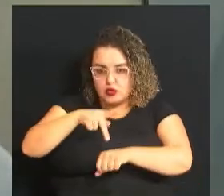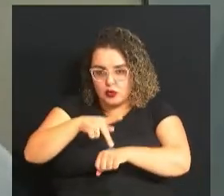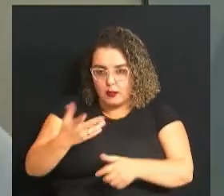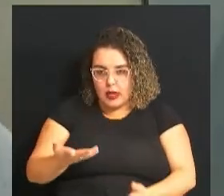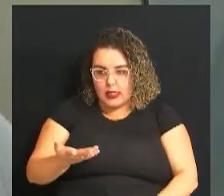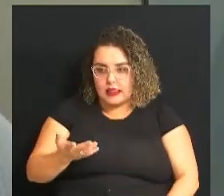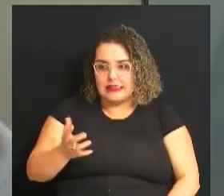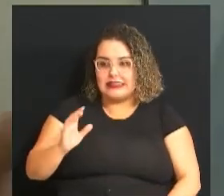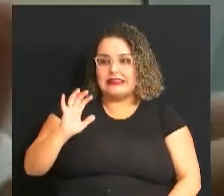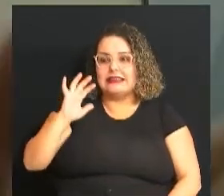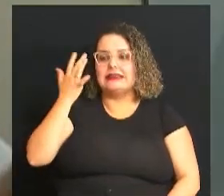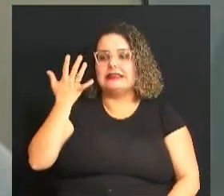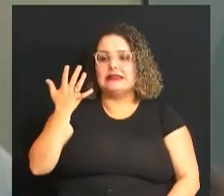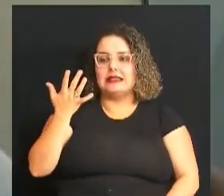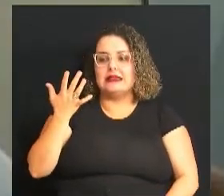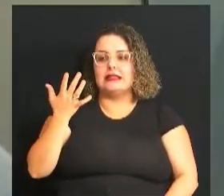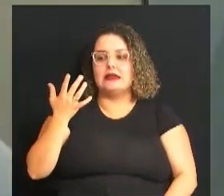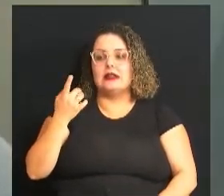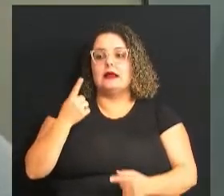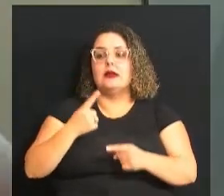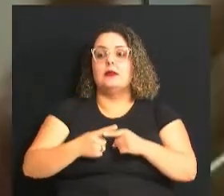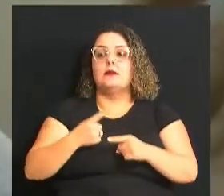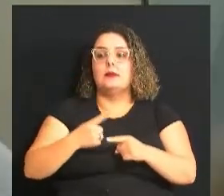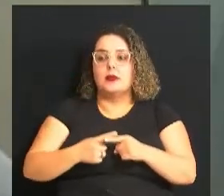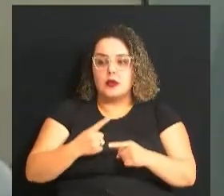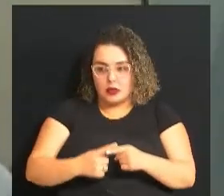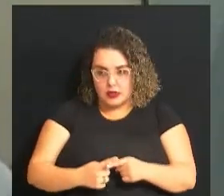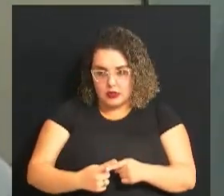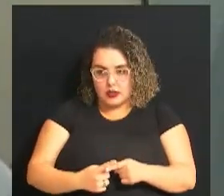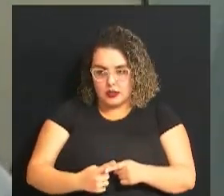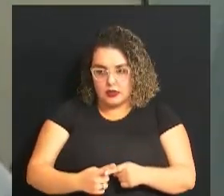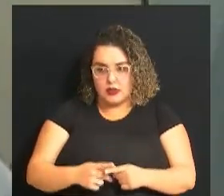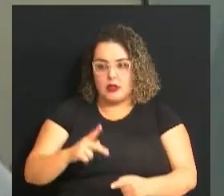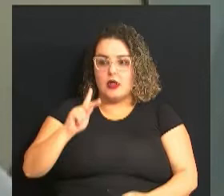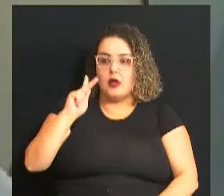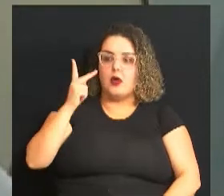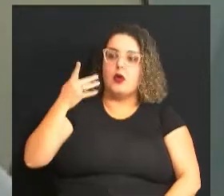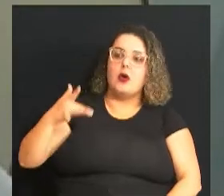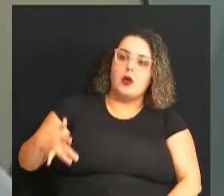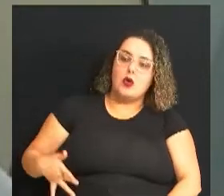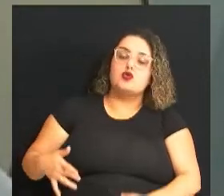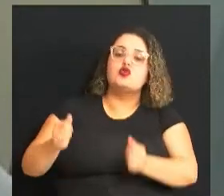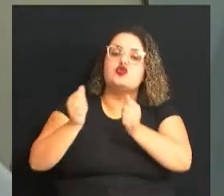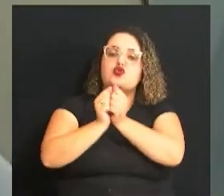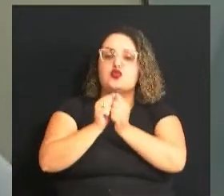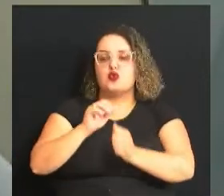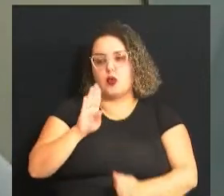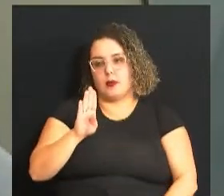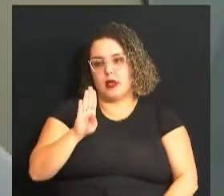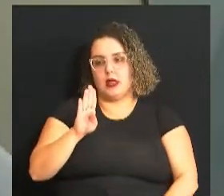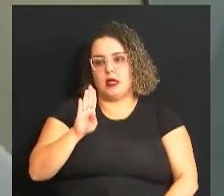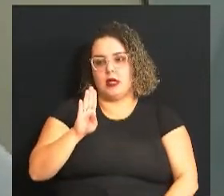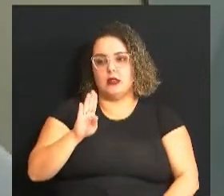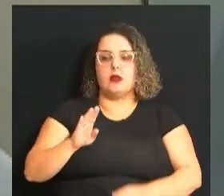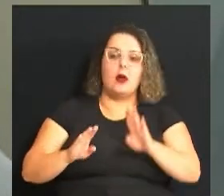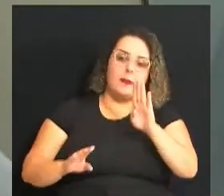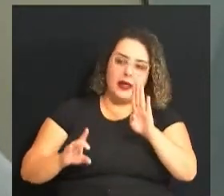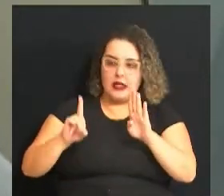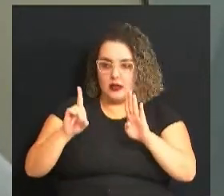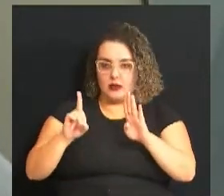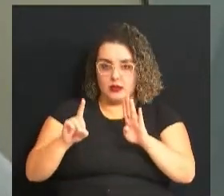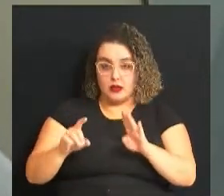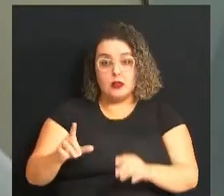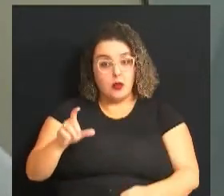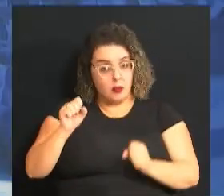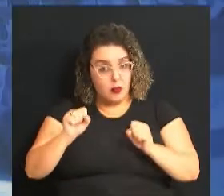acontece necessariamente com a hepatite B de bola. Então, a pessoa pode ter dois tipos de